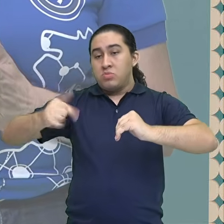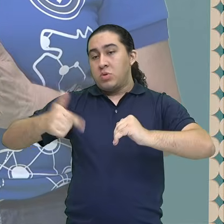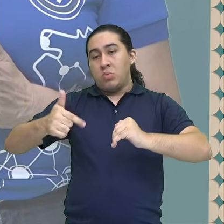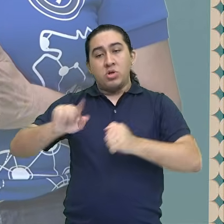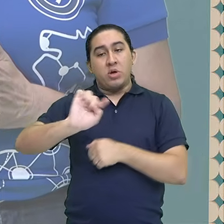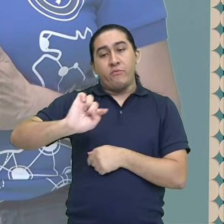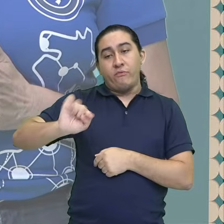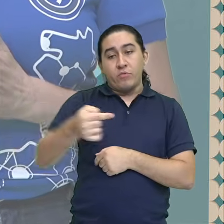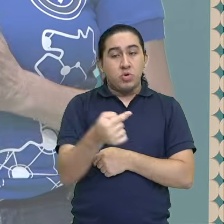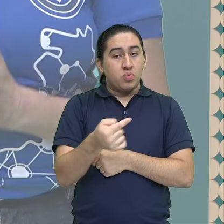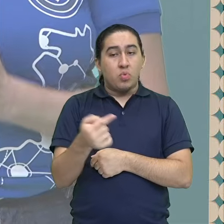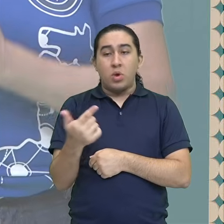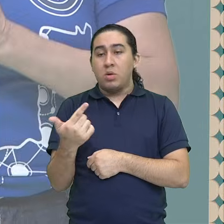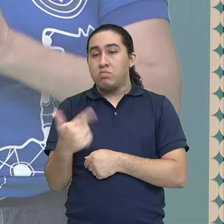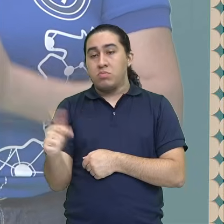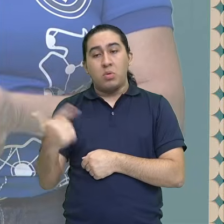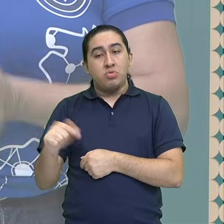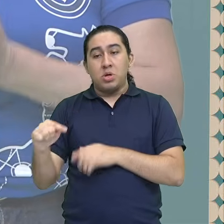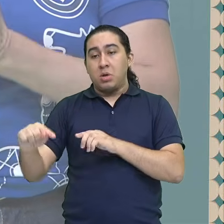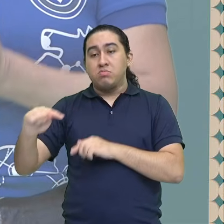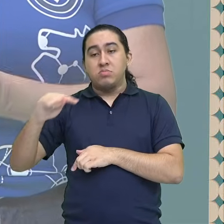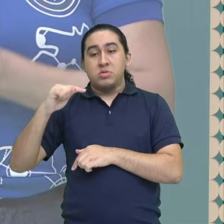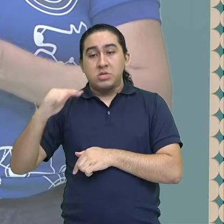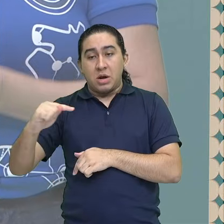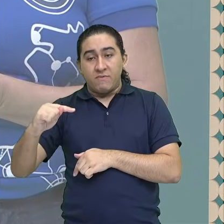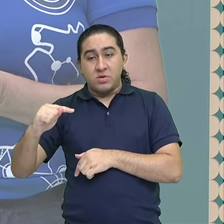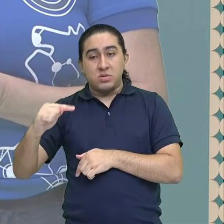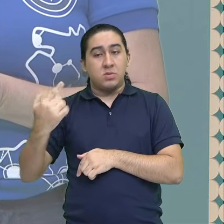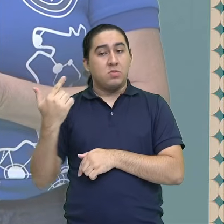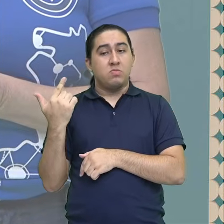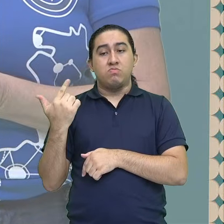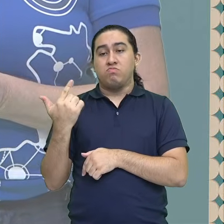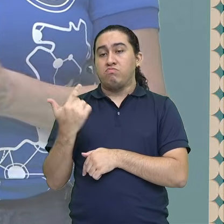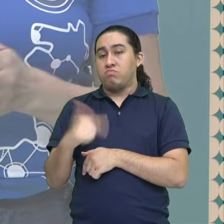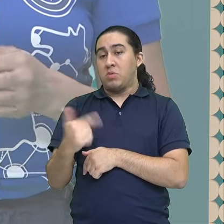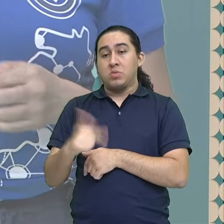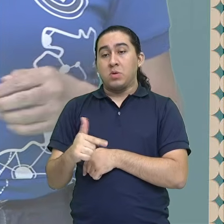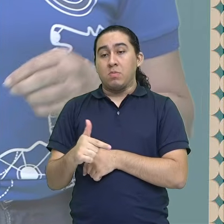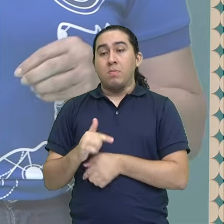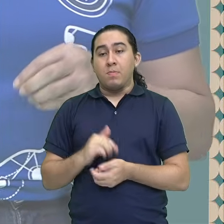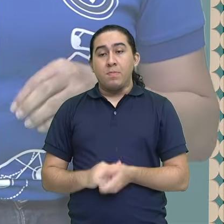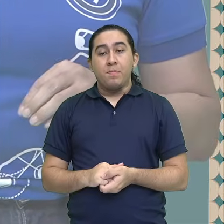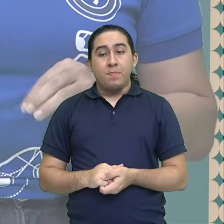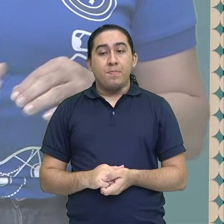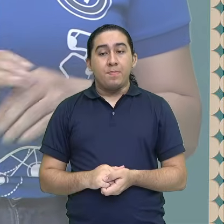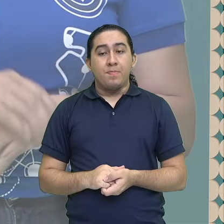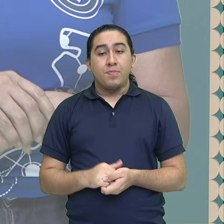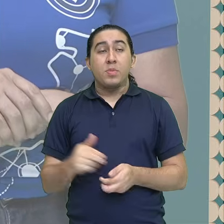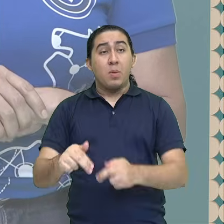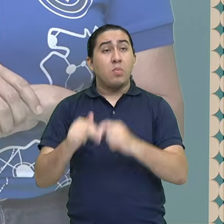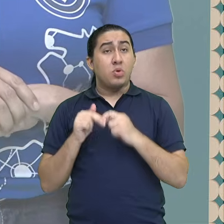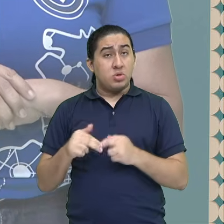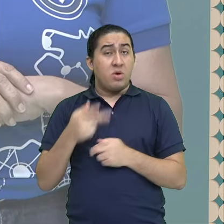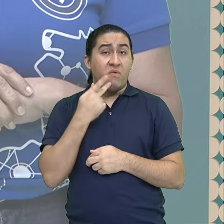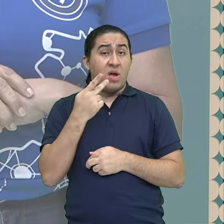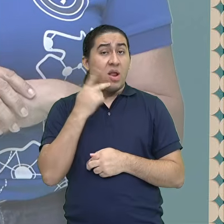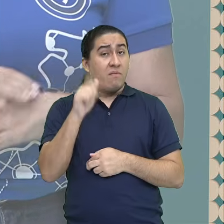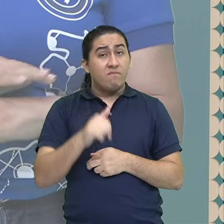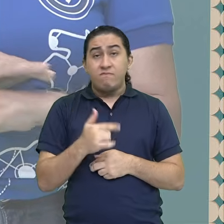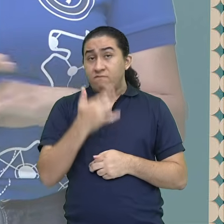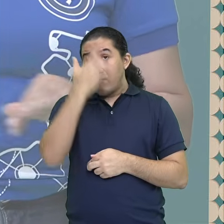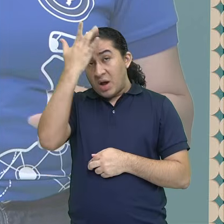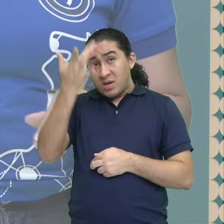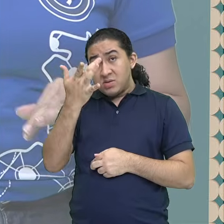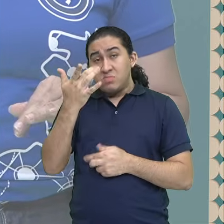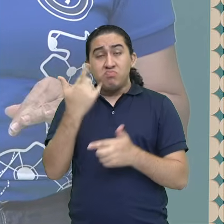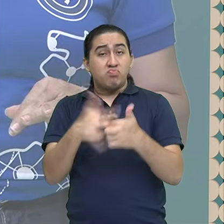de pontuação, porque a restritiva não cabe. É por isso que eu digo para vocês que é muito fácil, gente. Não